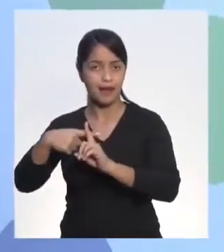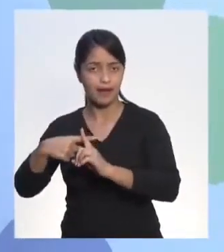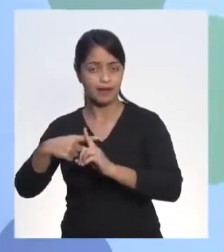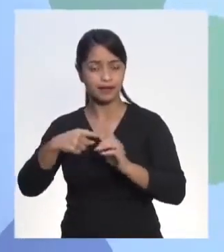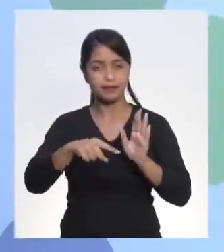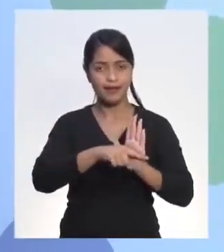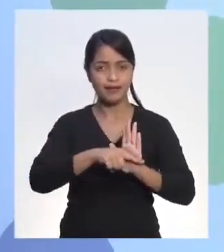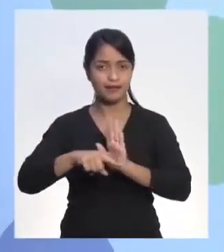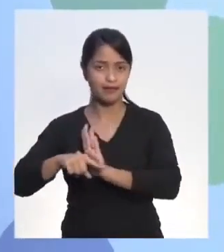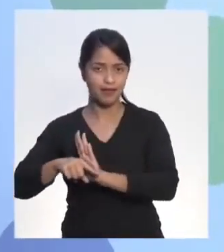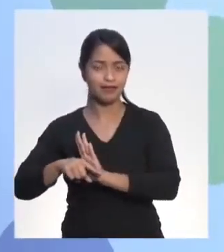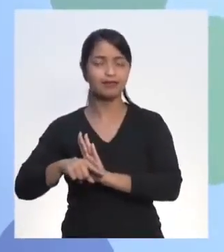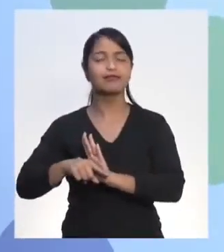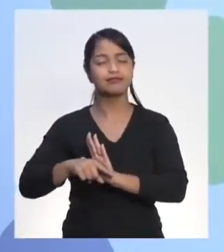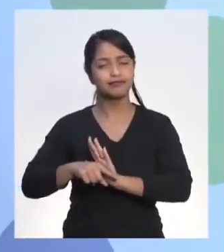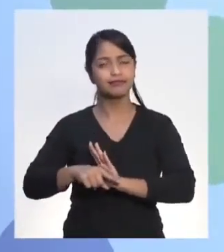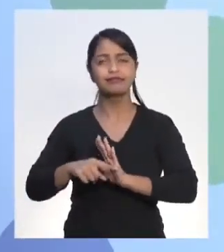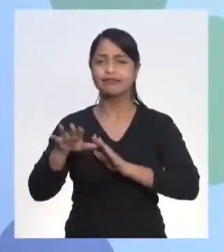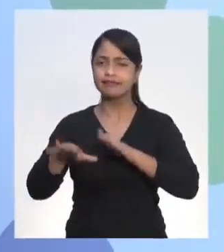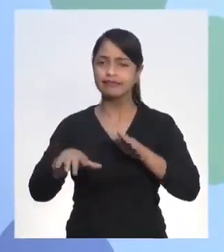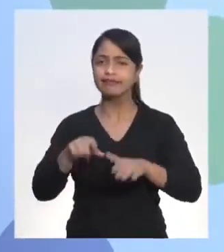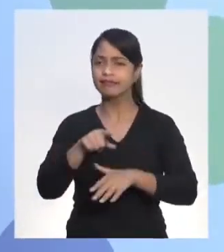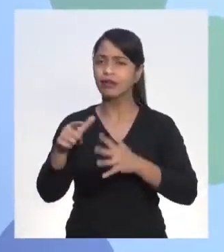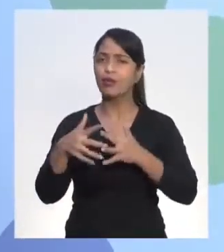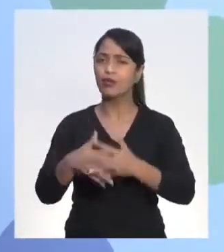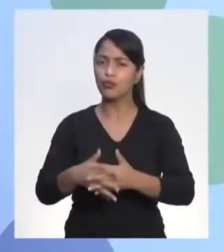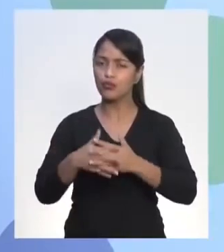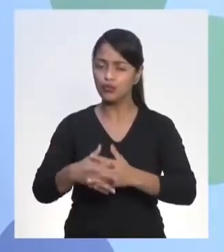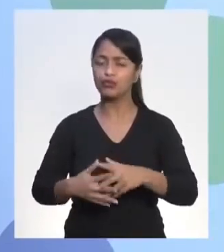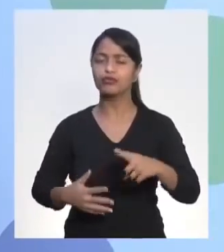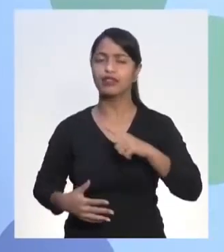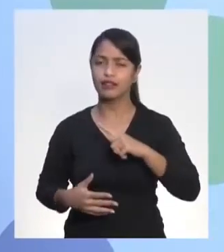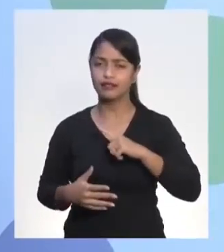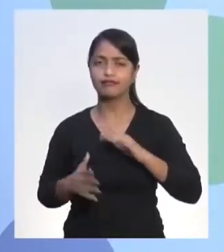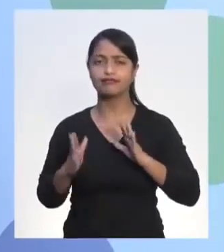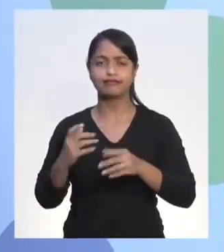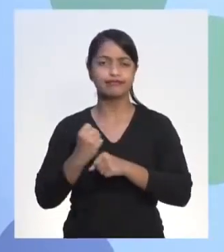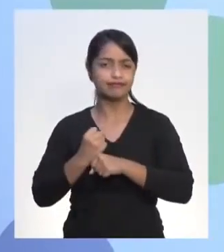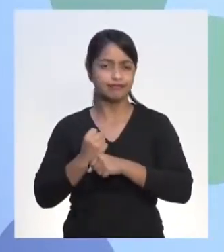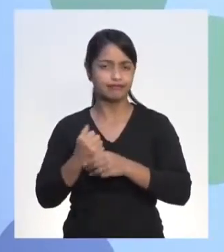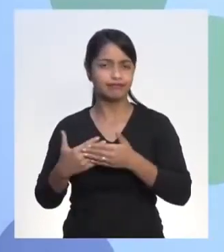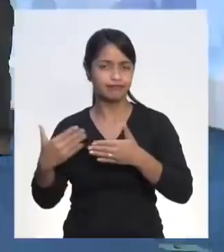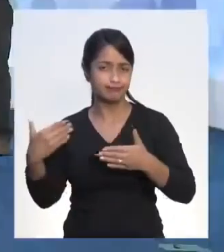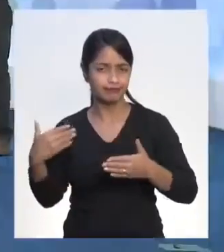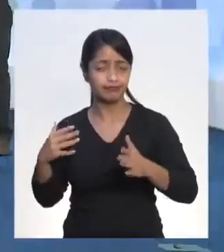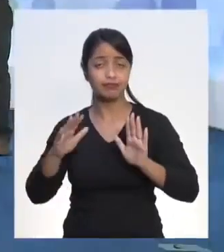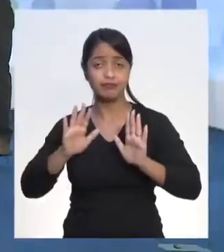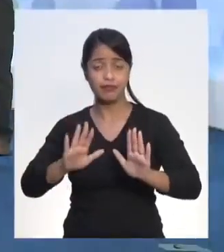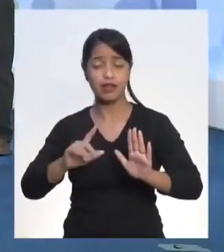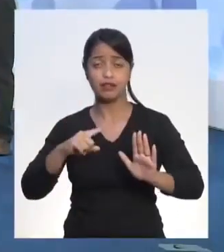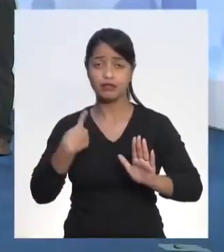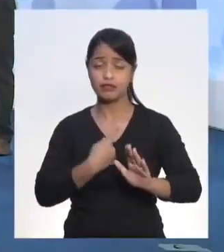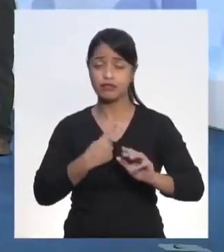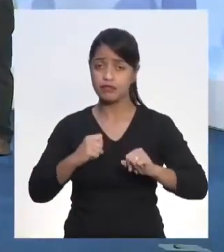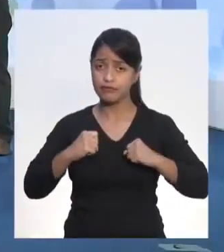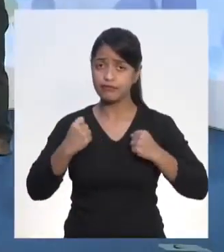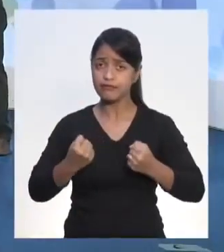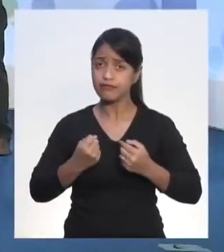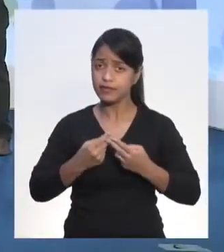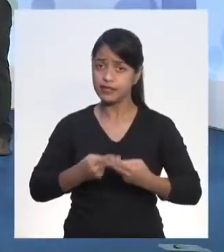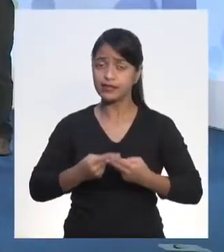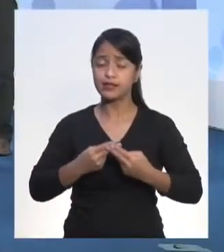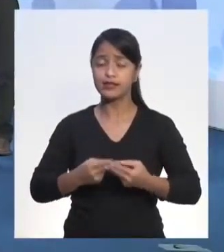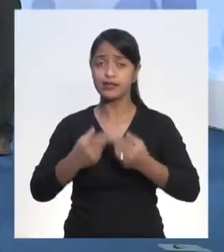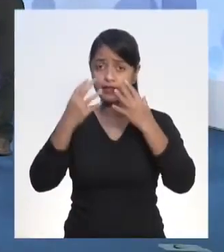confusão aí no decorrer da escola, dos anos, né? Mas a gente com um pouquinho de paciência, prestar atenção, essas aulas